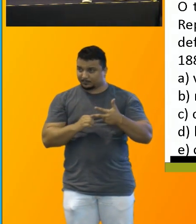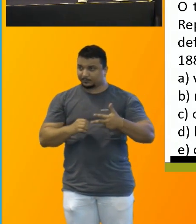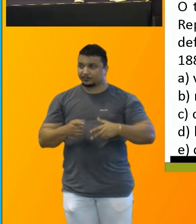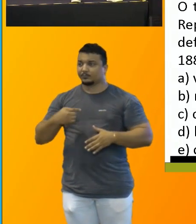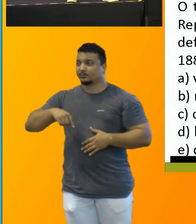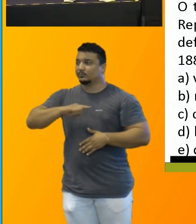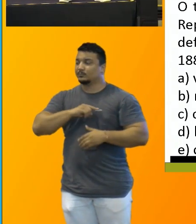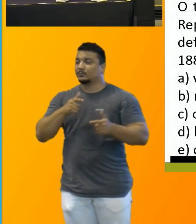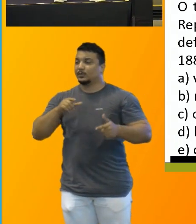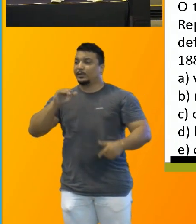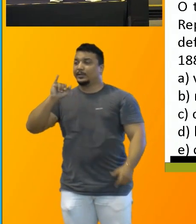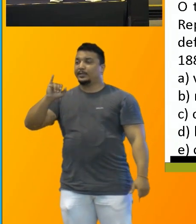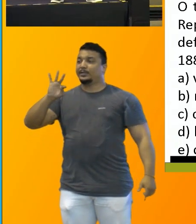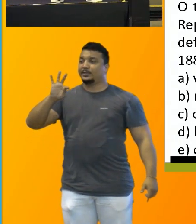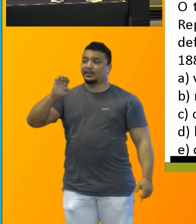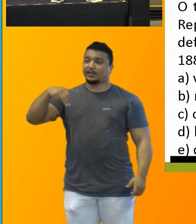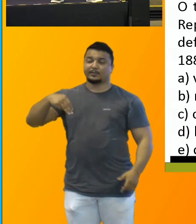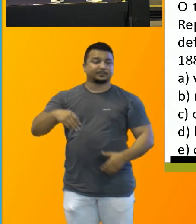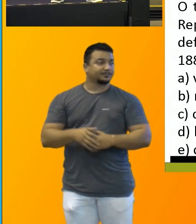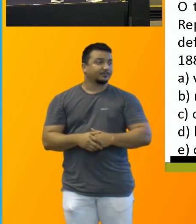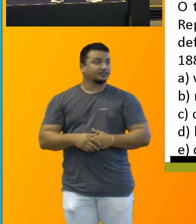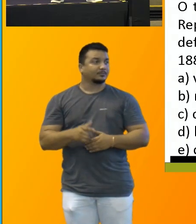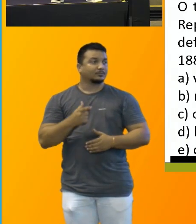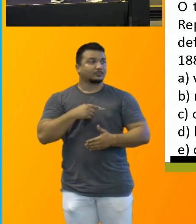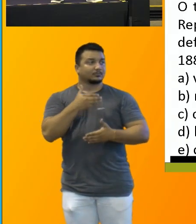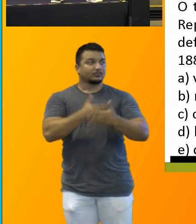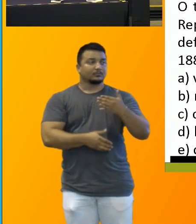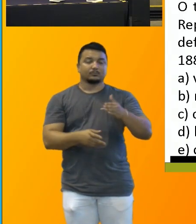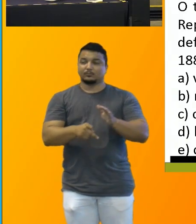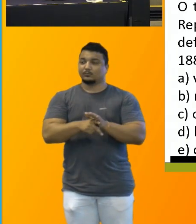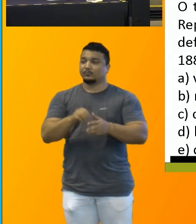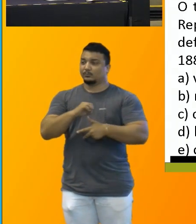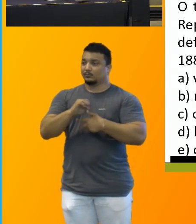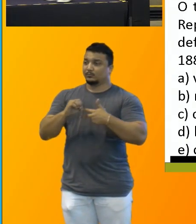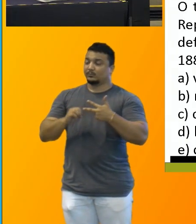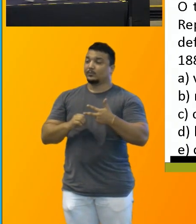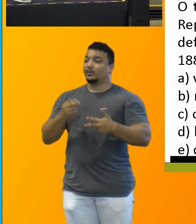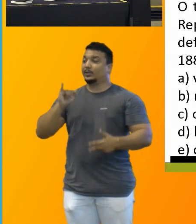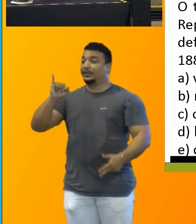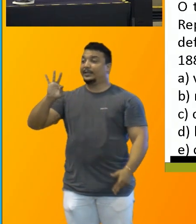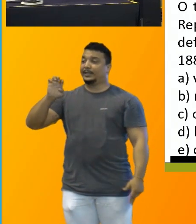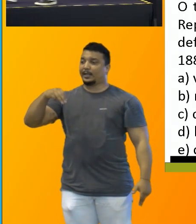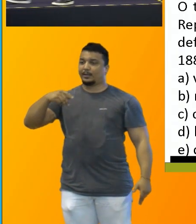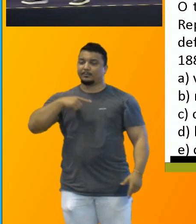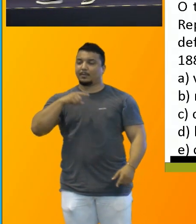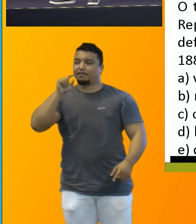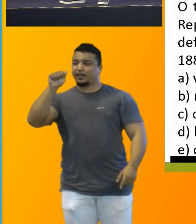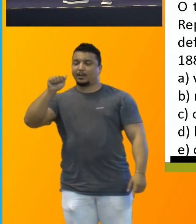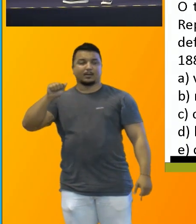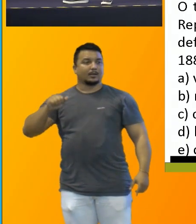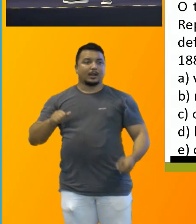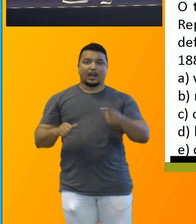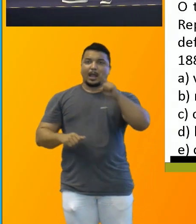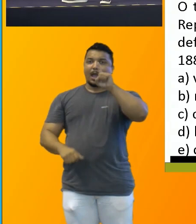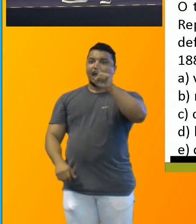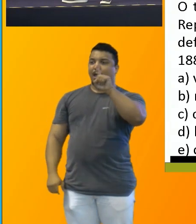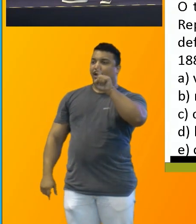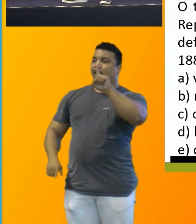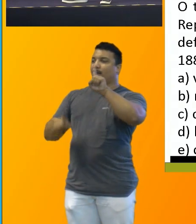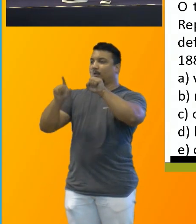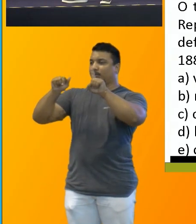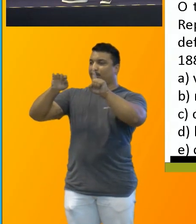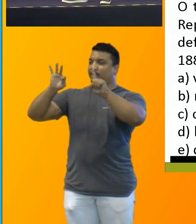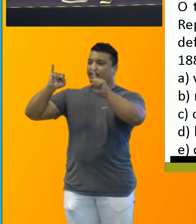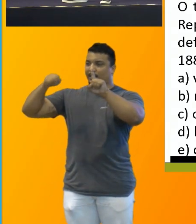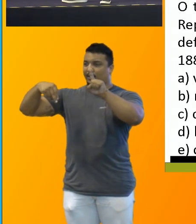nós chamamos de item, na prova do Enem, cada questão é chamada de item. A gente é acostumado a chamar item a letra A,